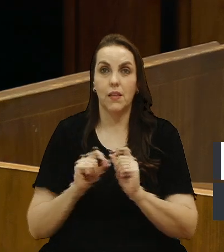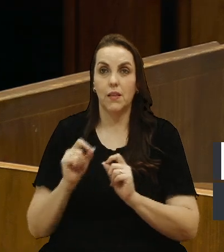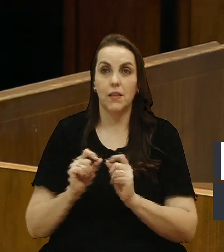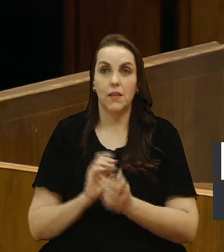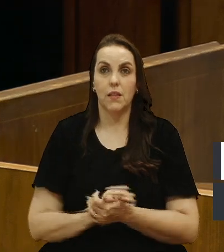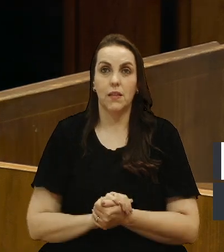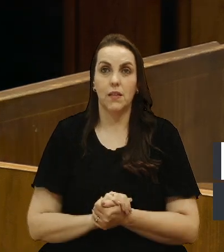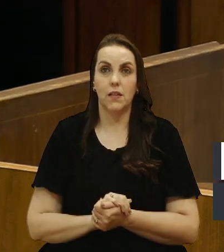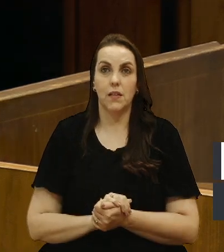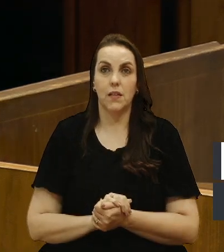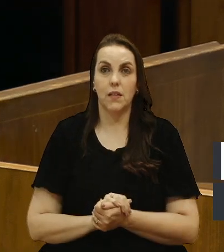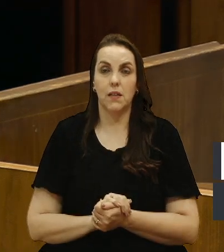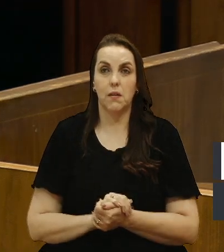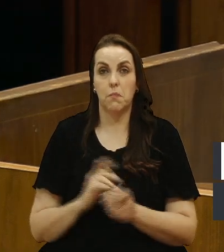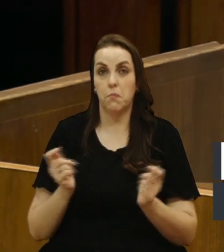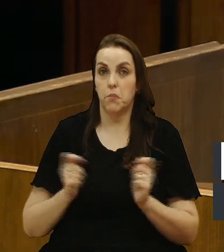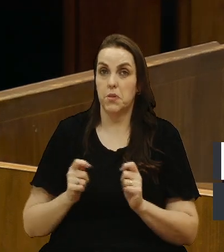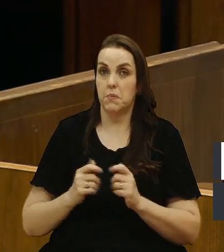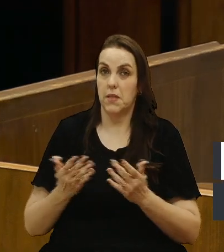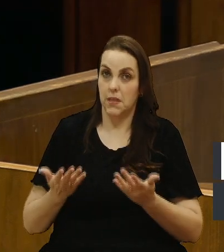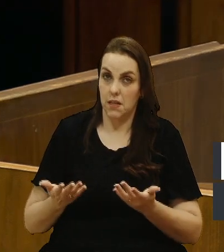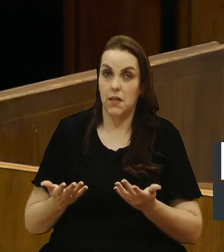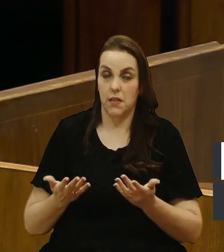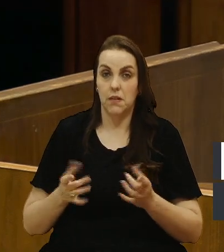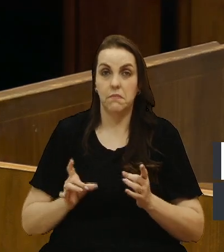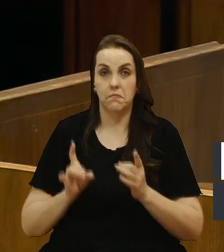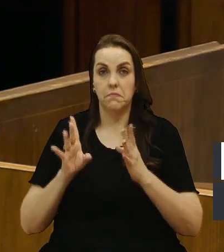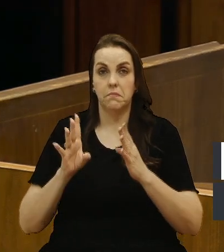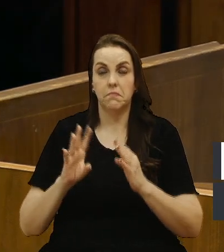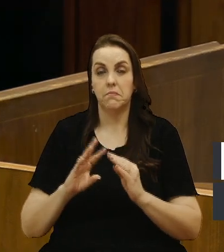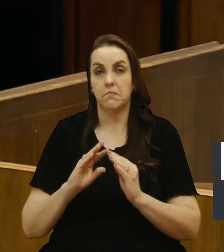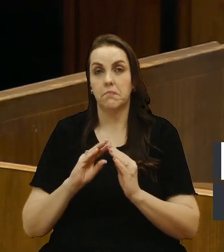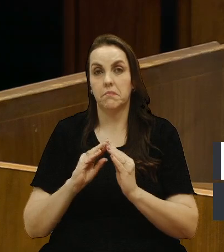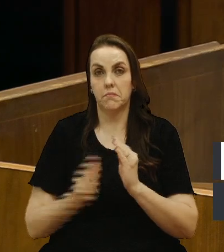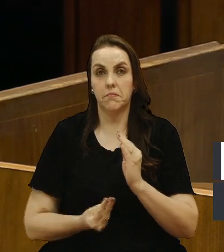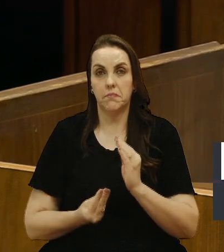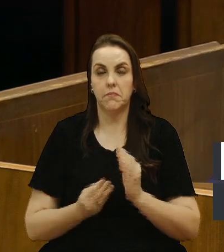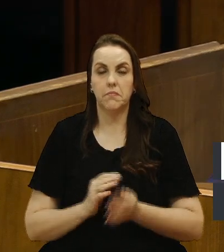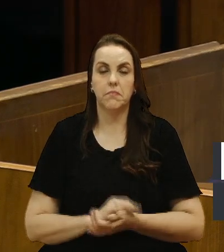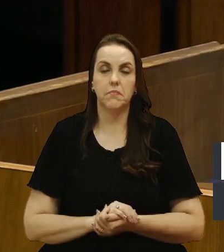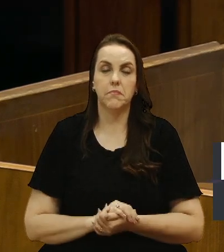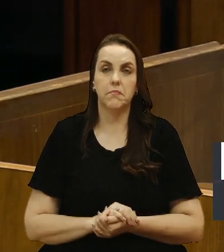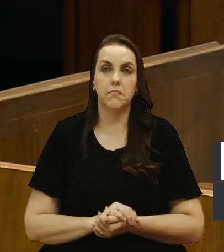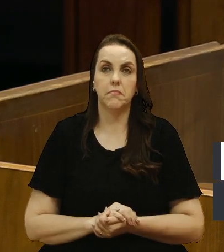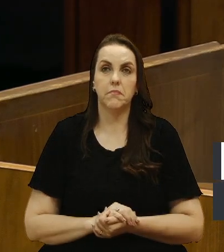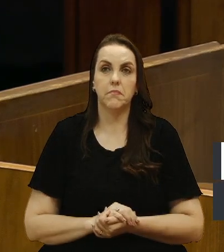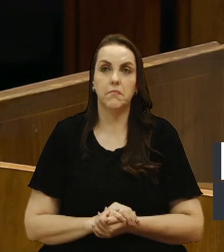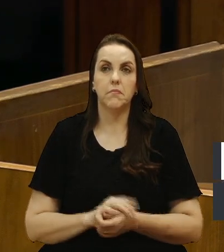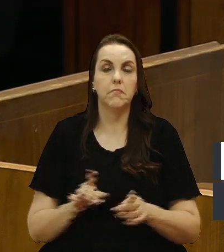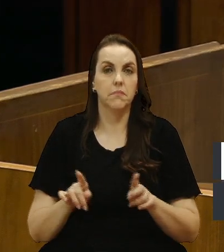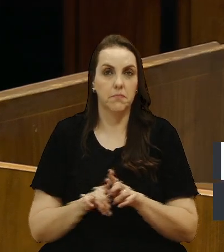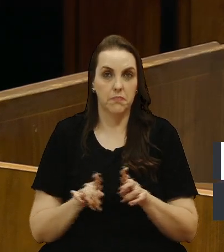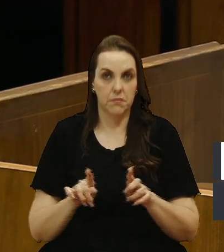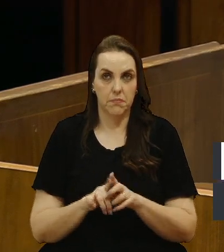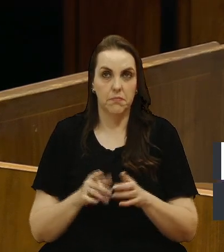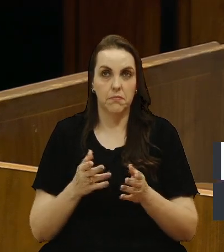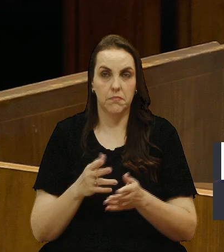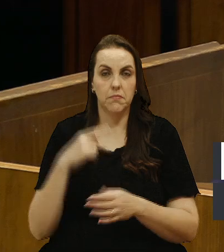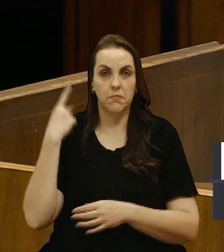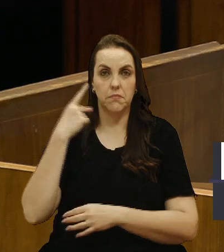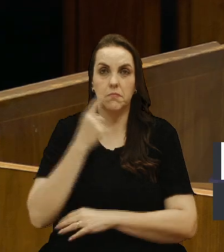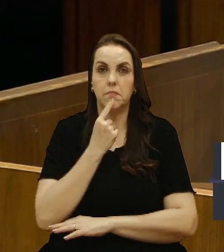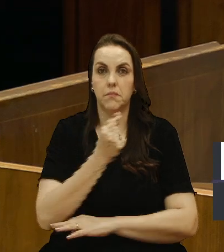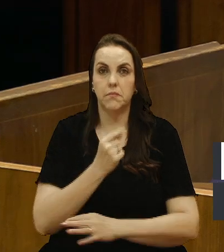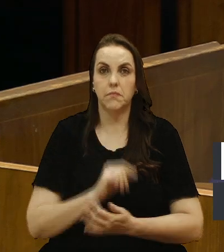essa hipótese, né, de privatização do SAMAI. Também, vereador João